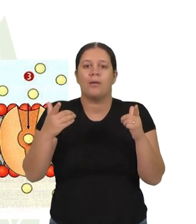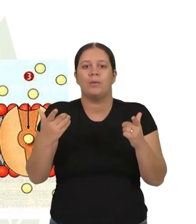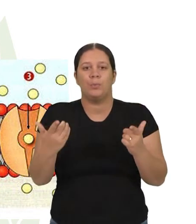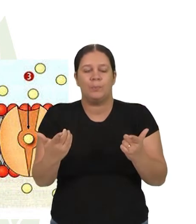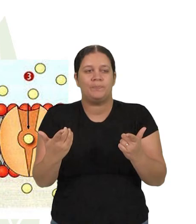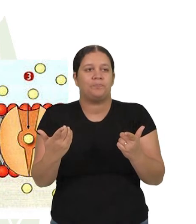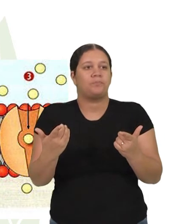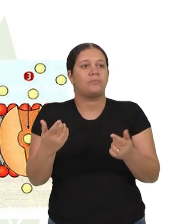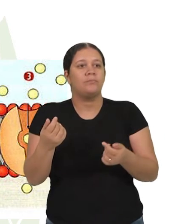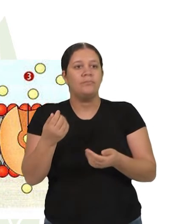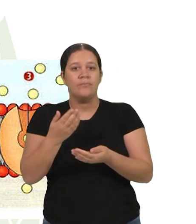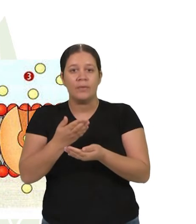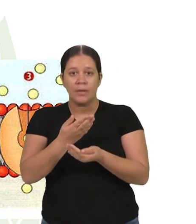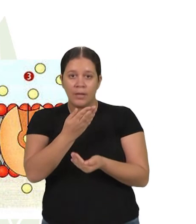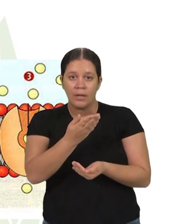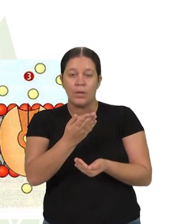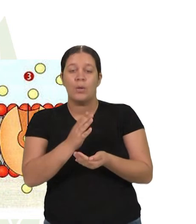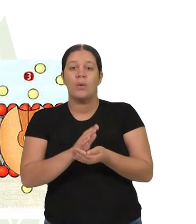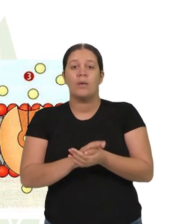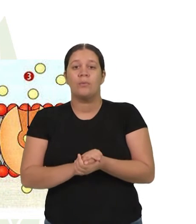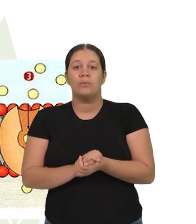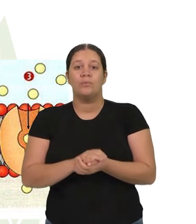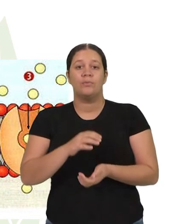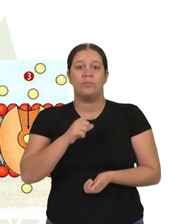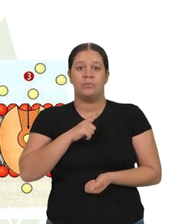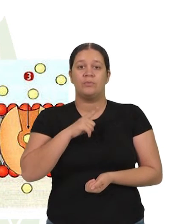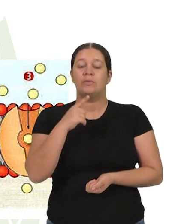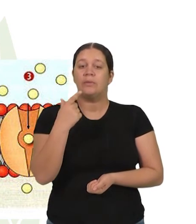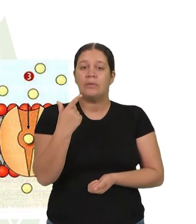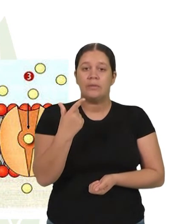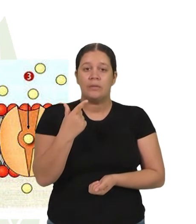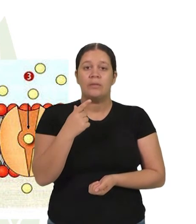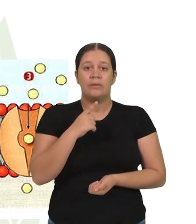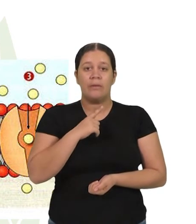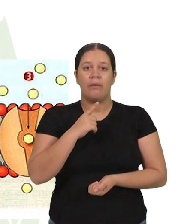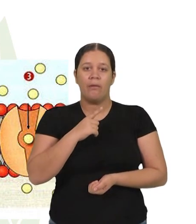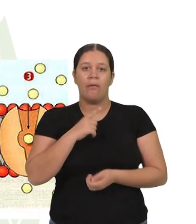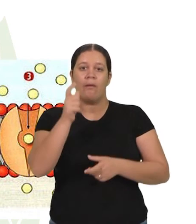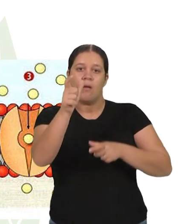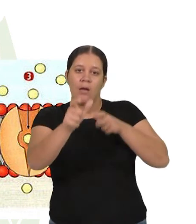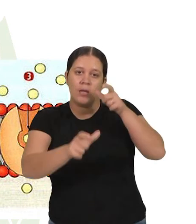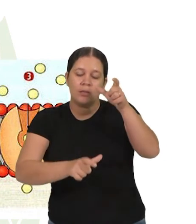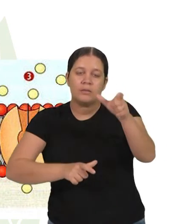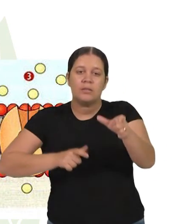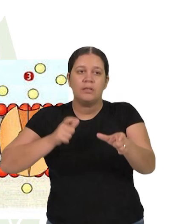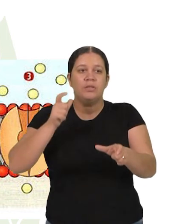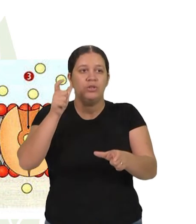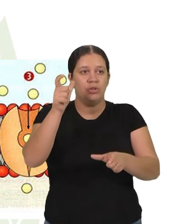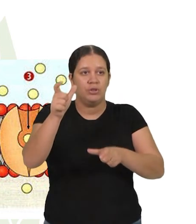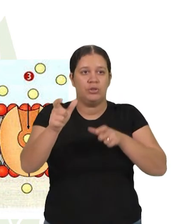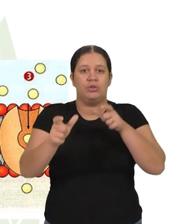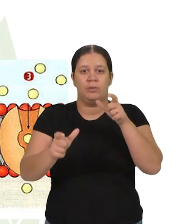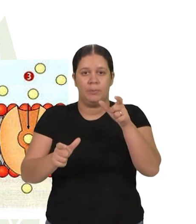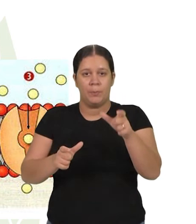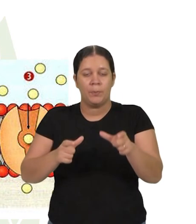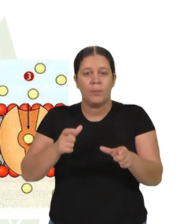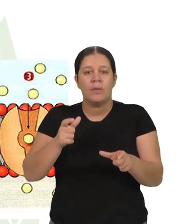Lógico, antes que eu esqueça aqui, esses canais, as permeases, elas vão ter algumas características, né? Então, por